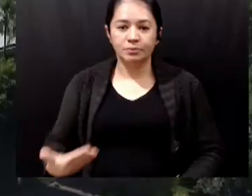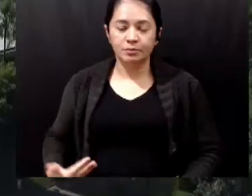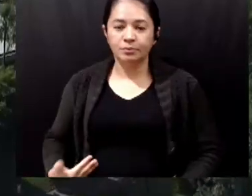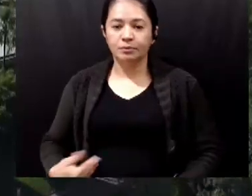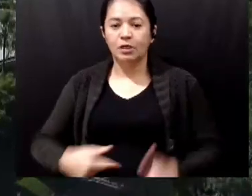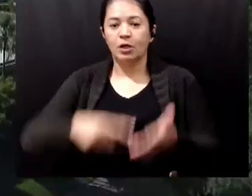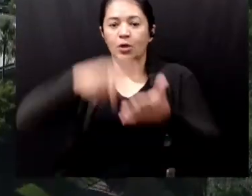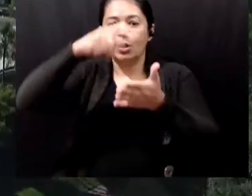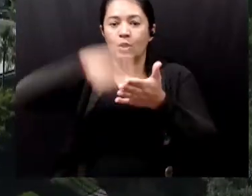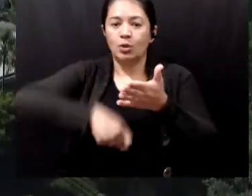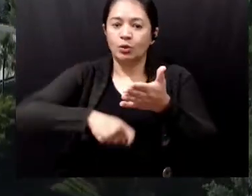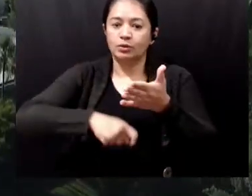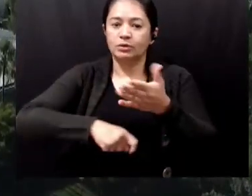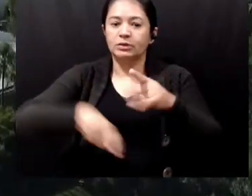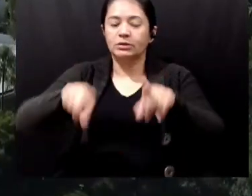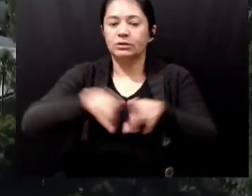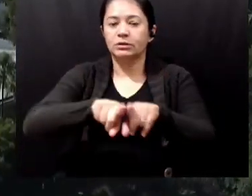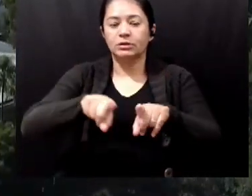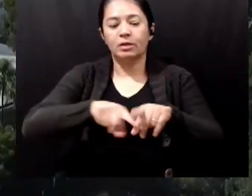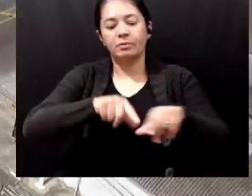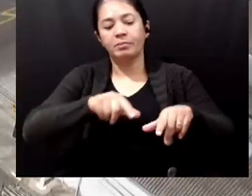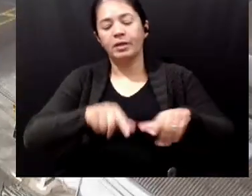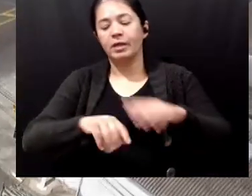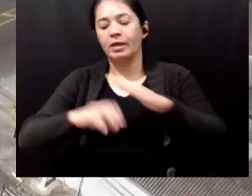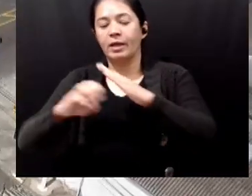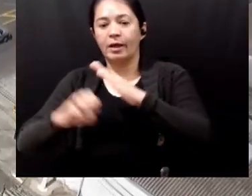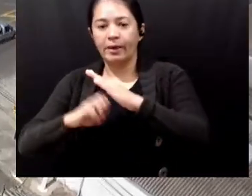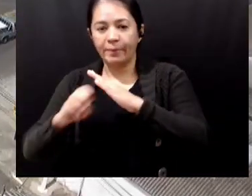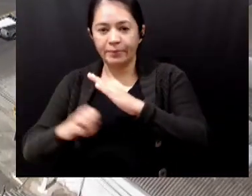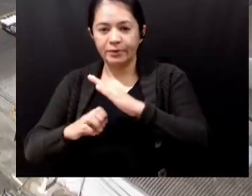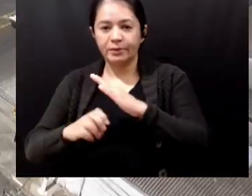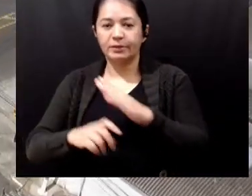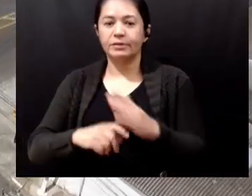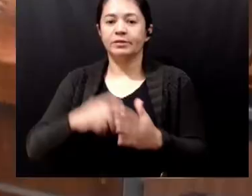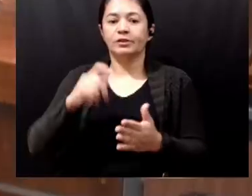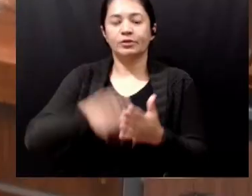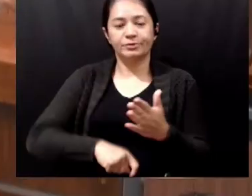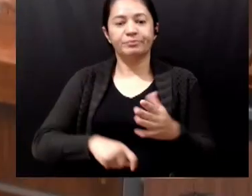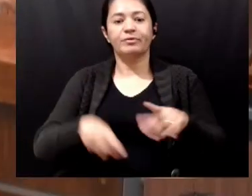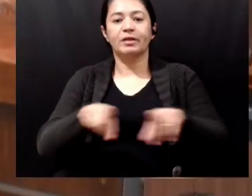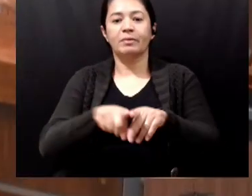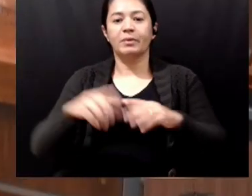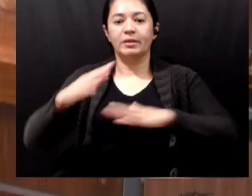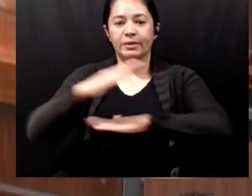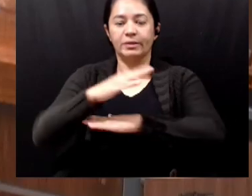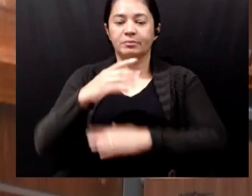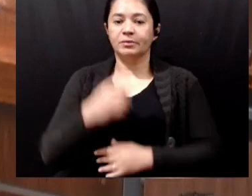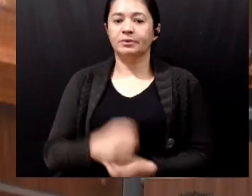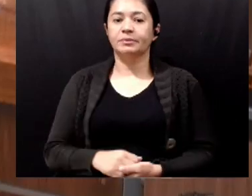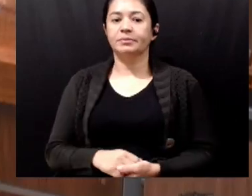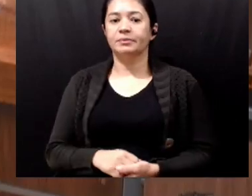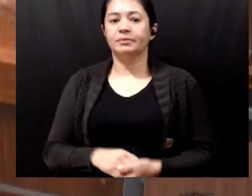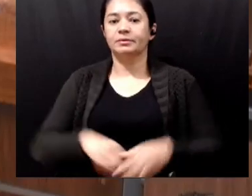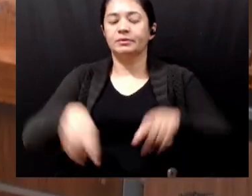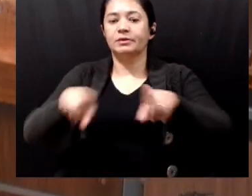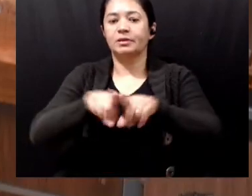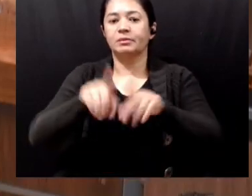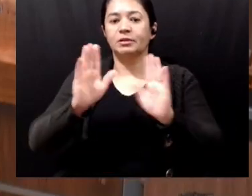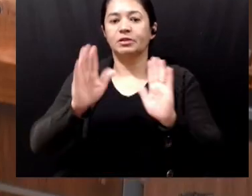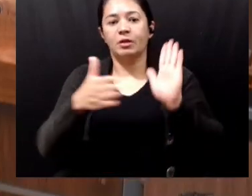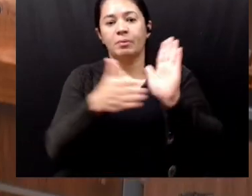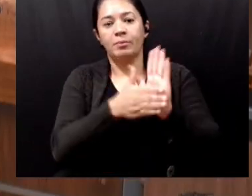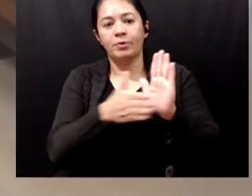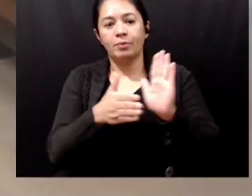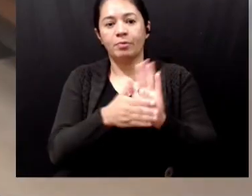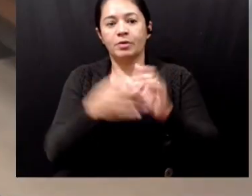os prestadores de serviços da Prefeitura e da Câmara Municipal. Também proposições que digam